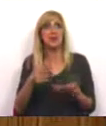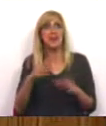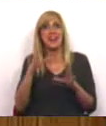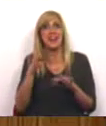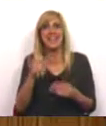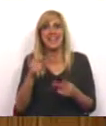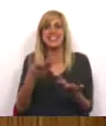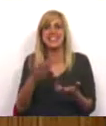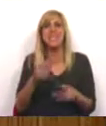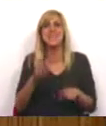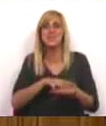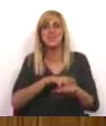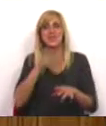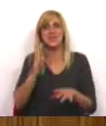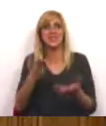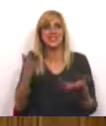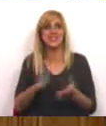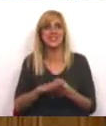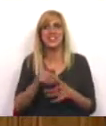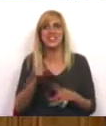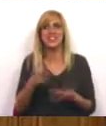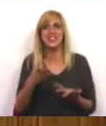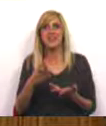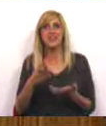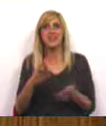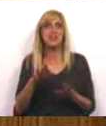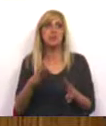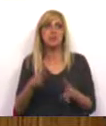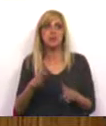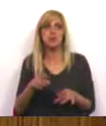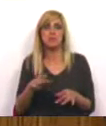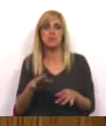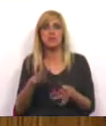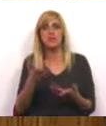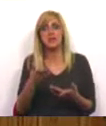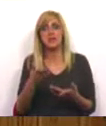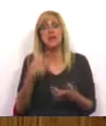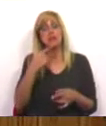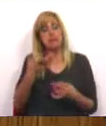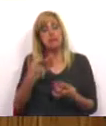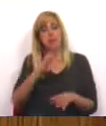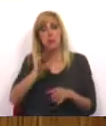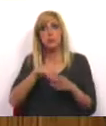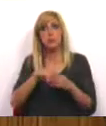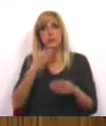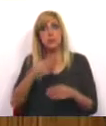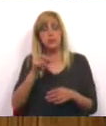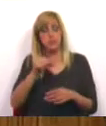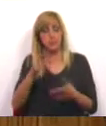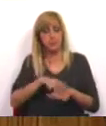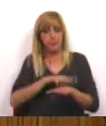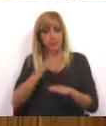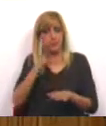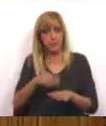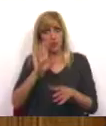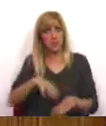próprio Provedor de Justiça considerou a situação atual como discricionária e inaceitável, tendo inclusivamente solicitado a esta